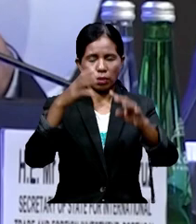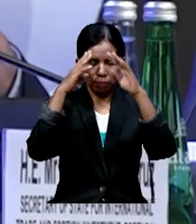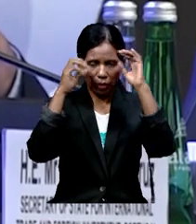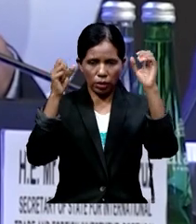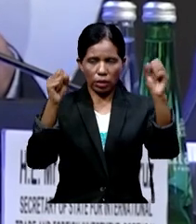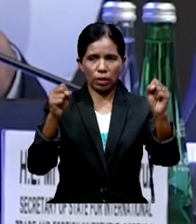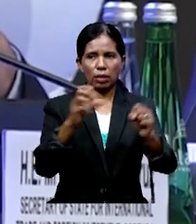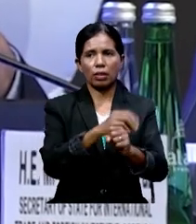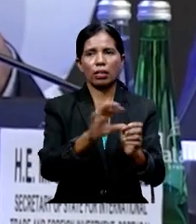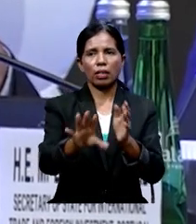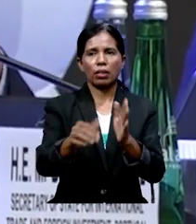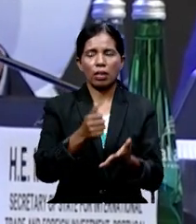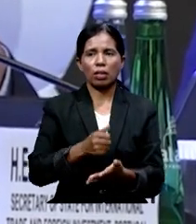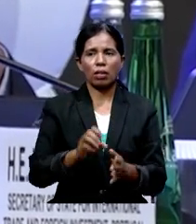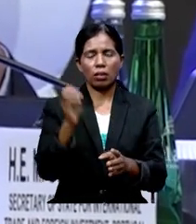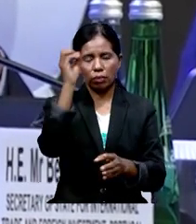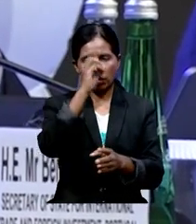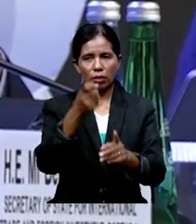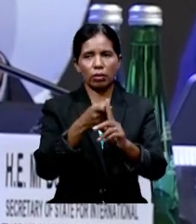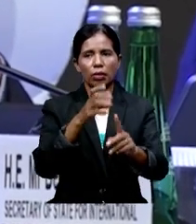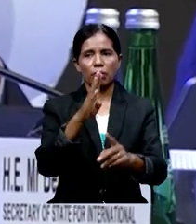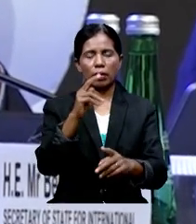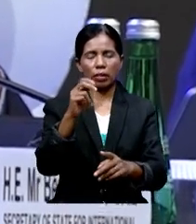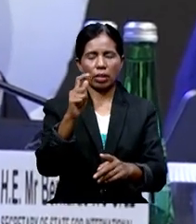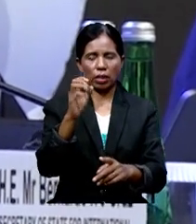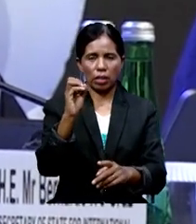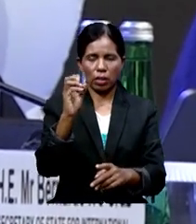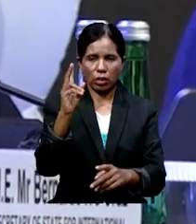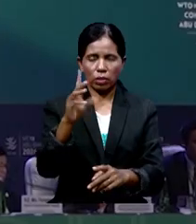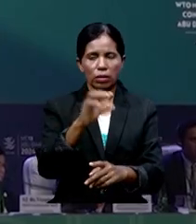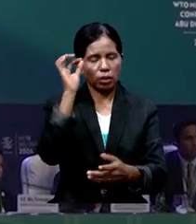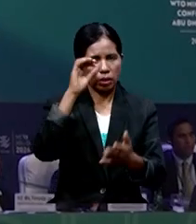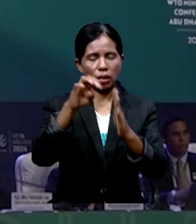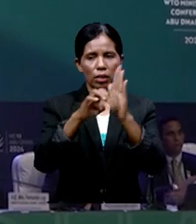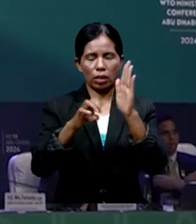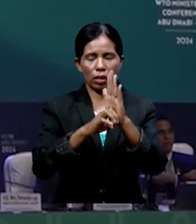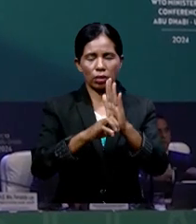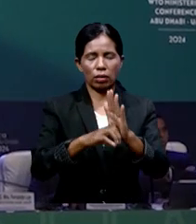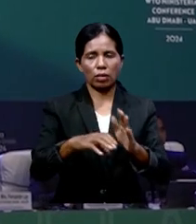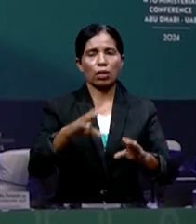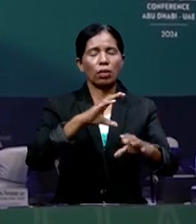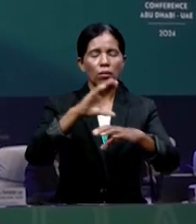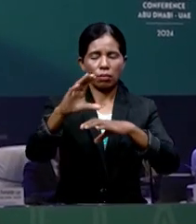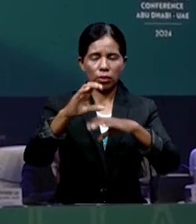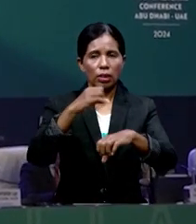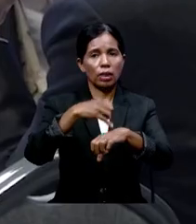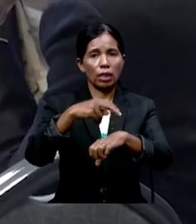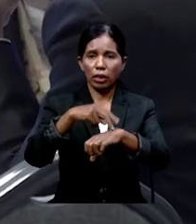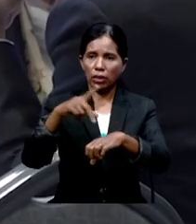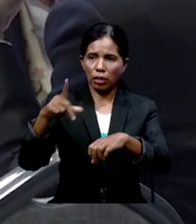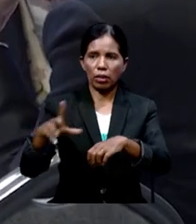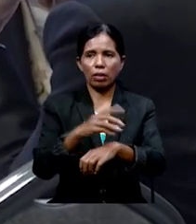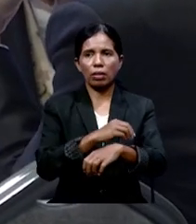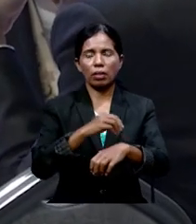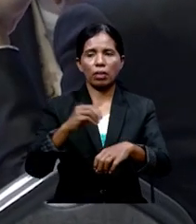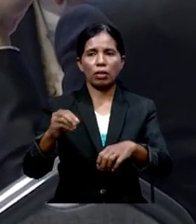Horta. No retanmos observação husi Bernardo Ivo Cruz, Secretário de Estado, Comércio Internacional no Investimento